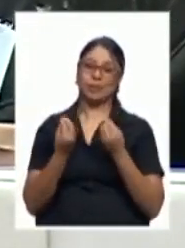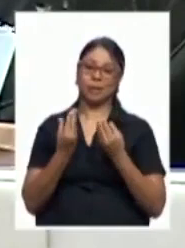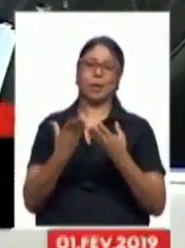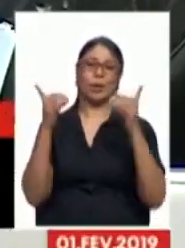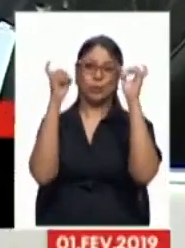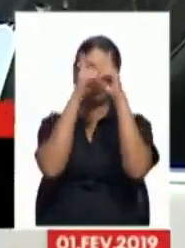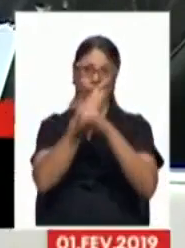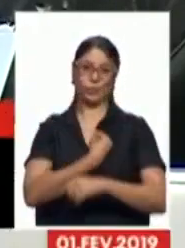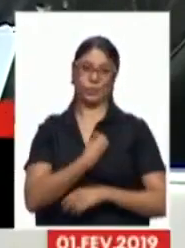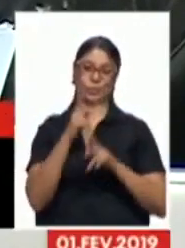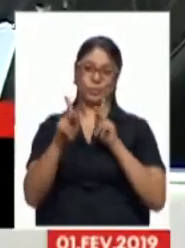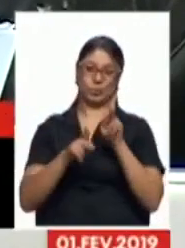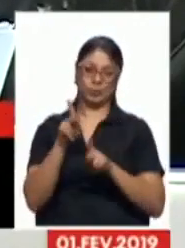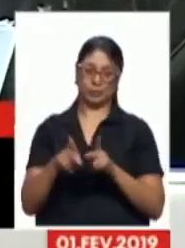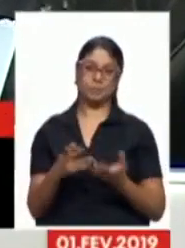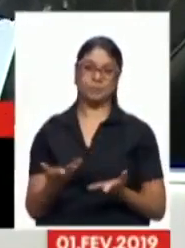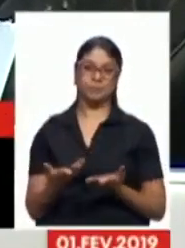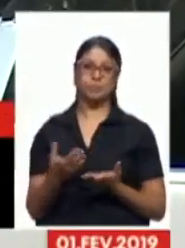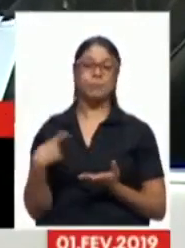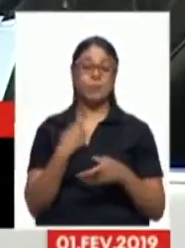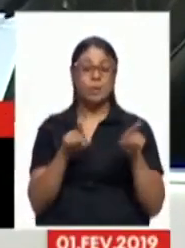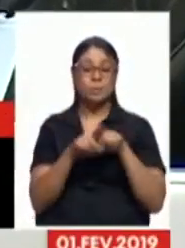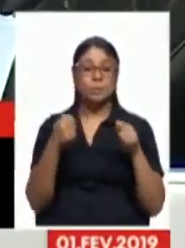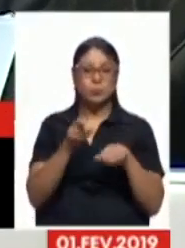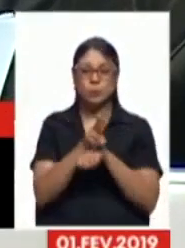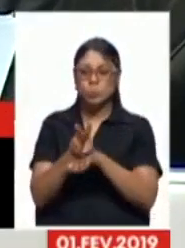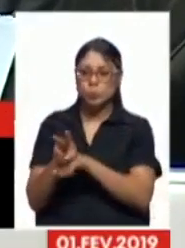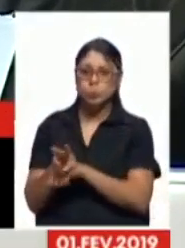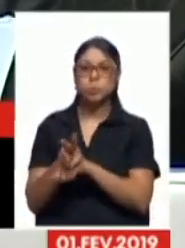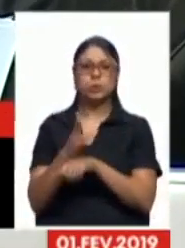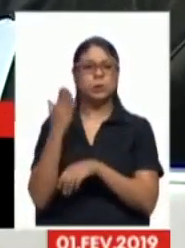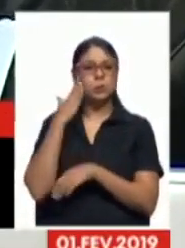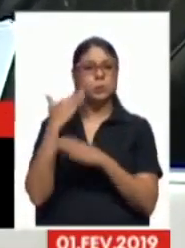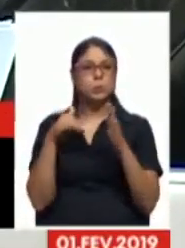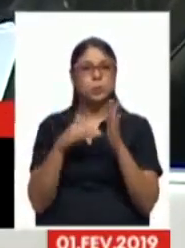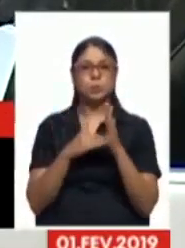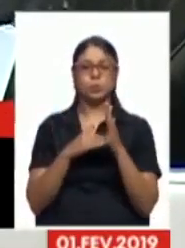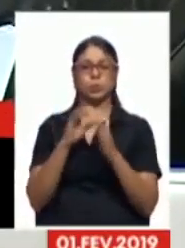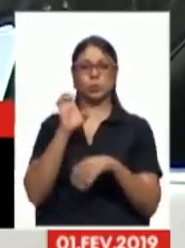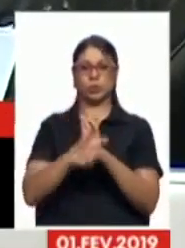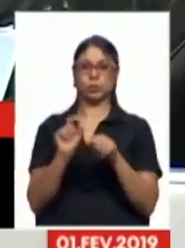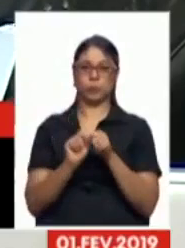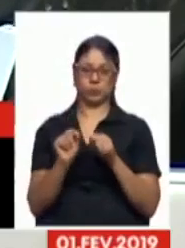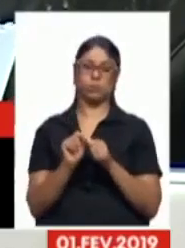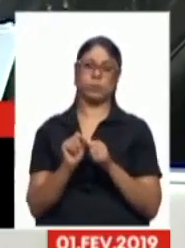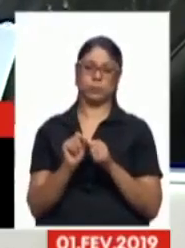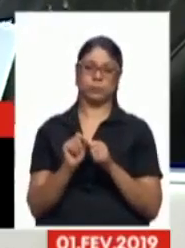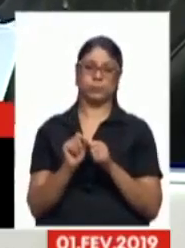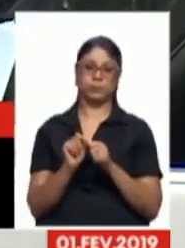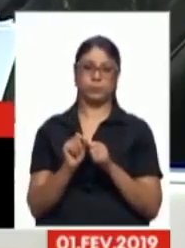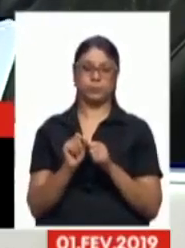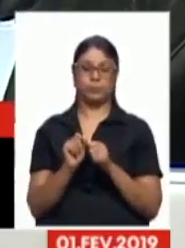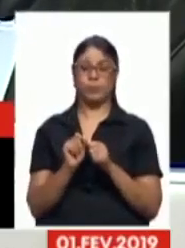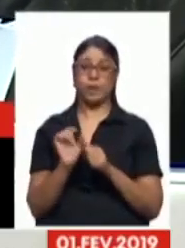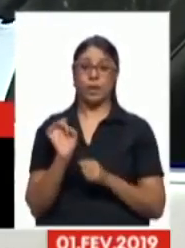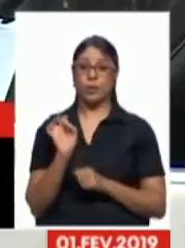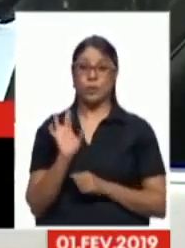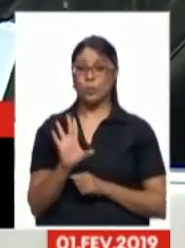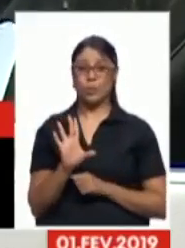parlamento tem o dever de fiscalizar e controlar os atos do poder do Estado. Vale ressaltar que não se trata de